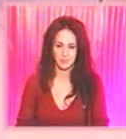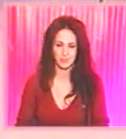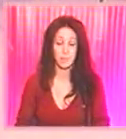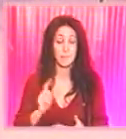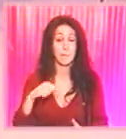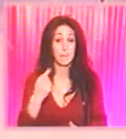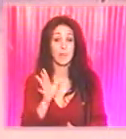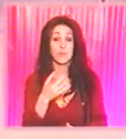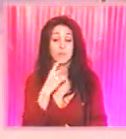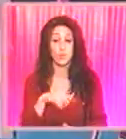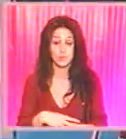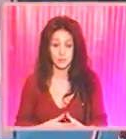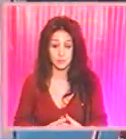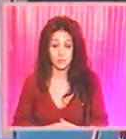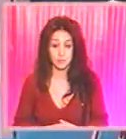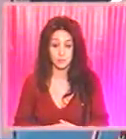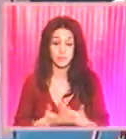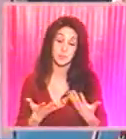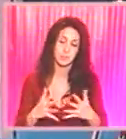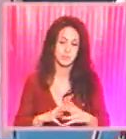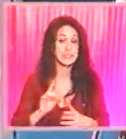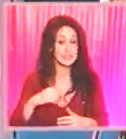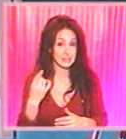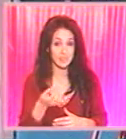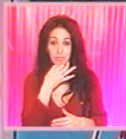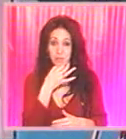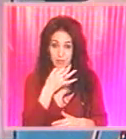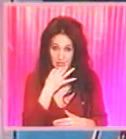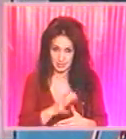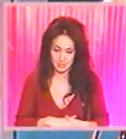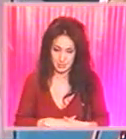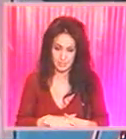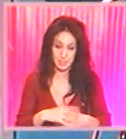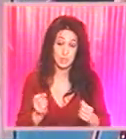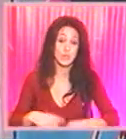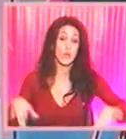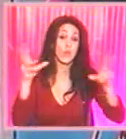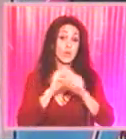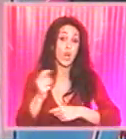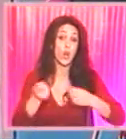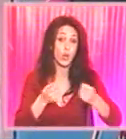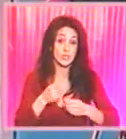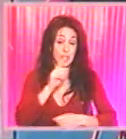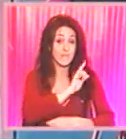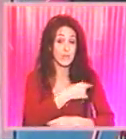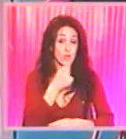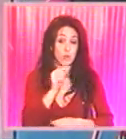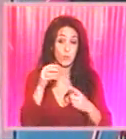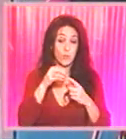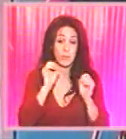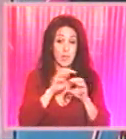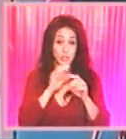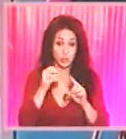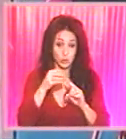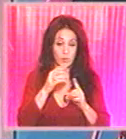E daqui a pouco, quando voltarmos? Ora, pois daqui a pouco vamos falar de outra inovação. Uma loja em Aveiro, do nome Cogumelo